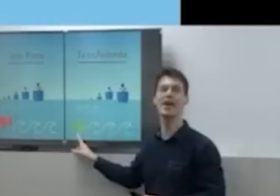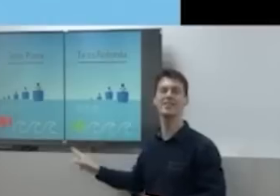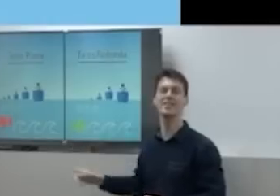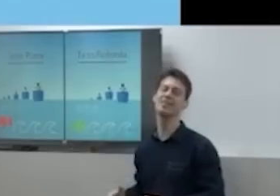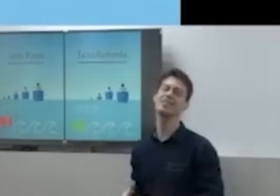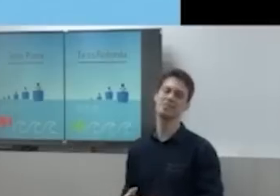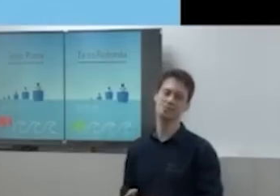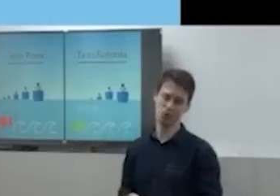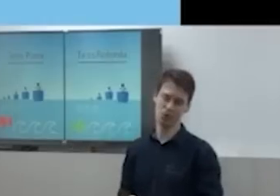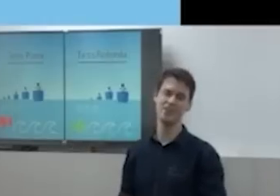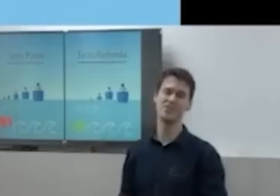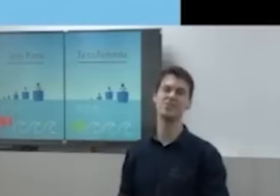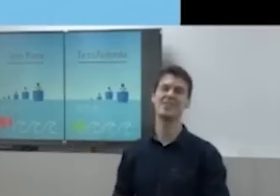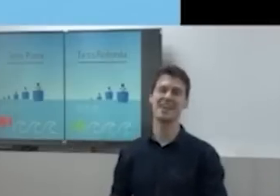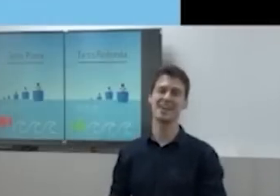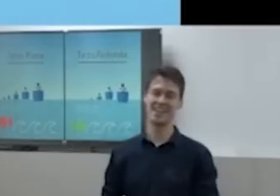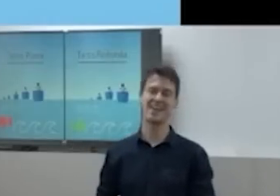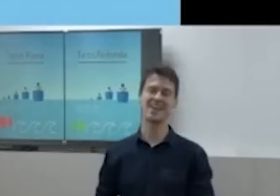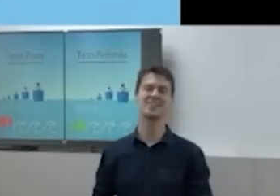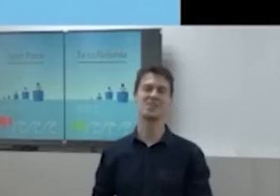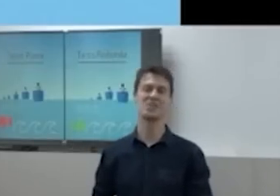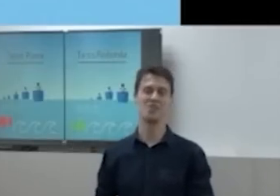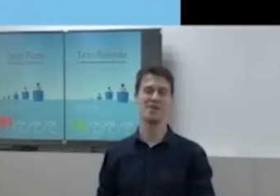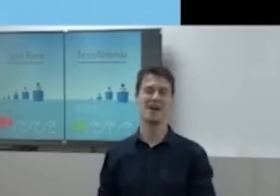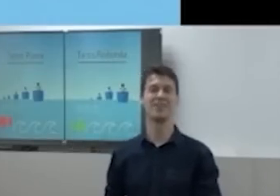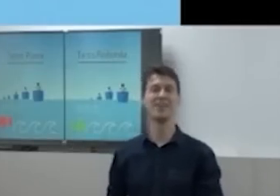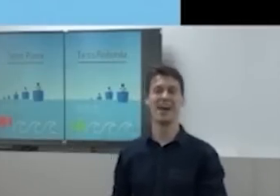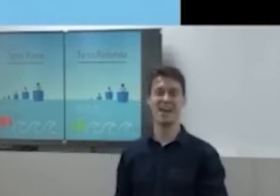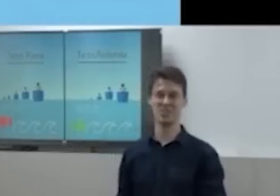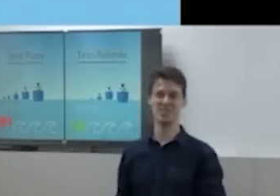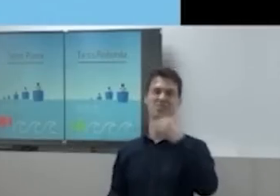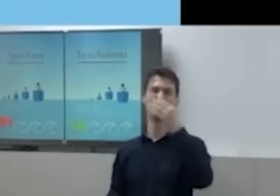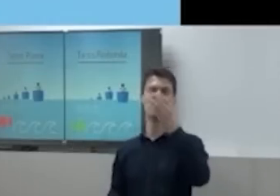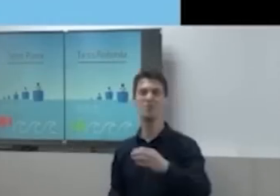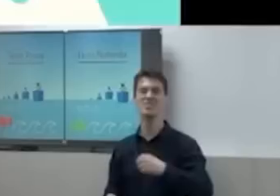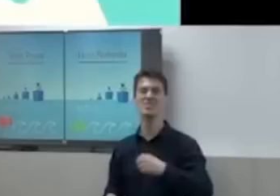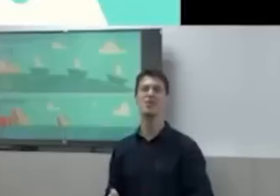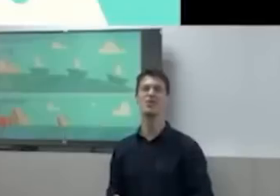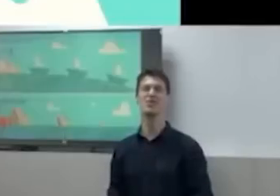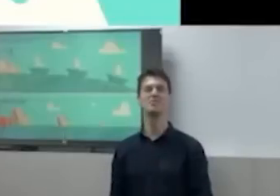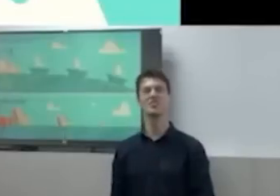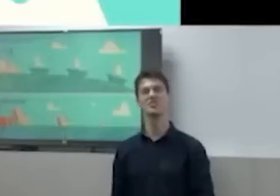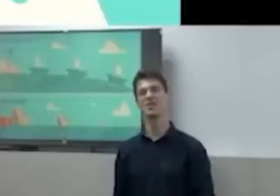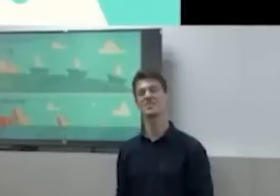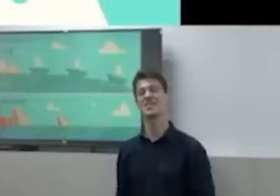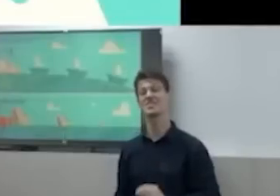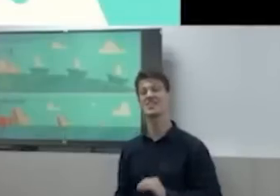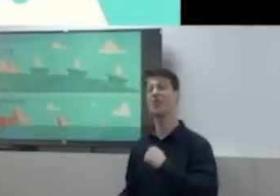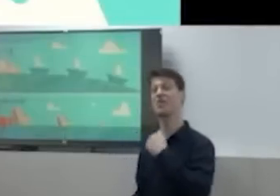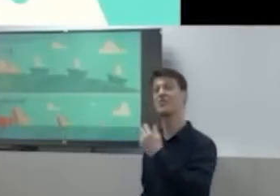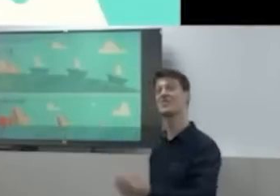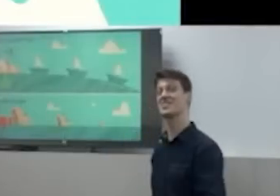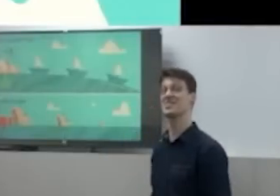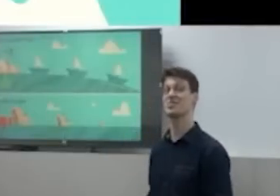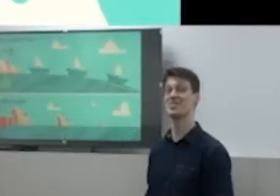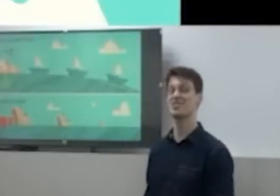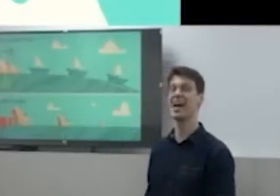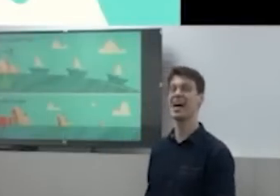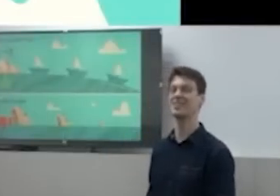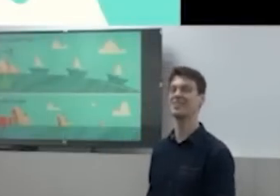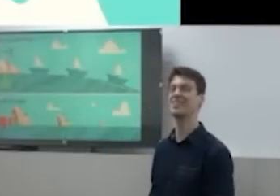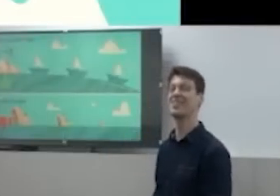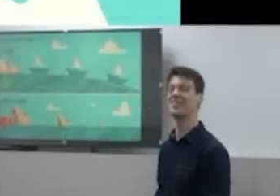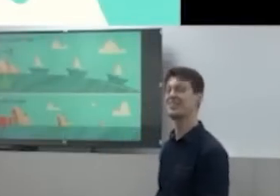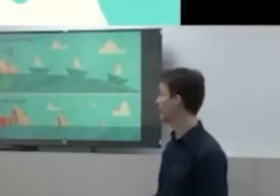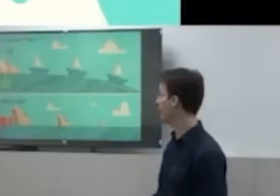evidência correta provando que a Terra tem um formato arredondado. Vou mostrar uma outra imagem para vocês. Agora vendo essa